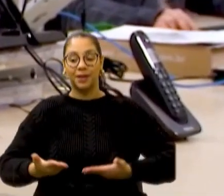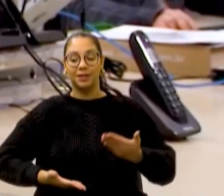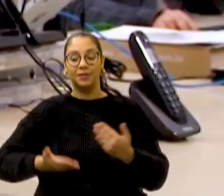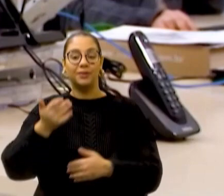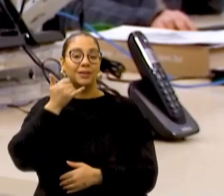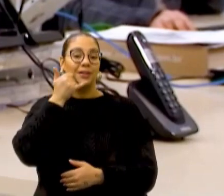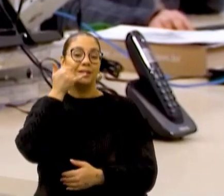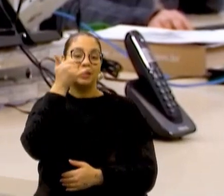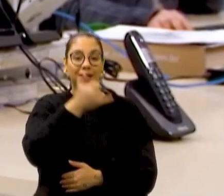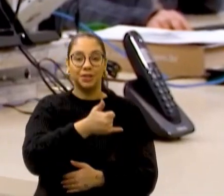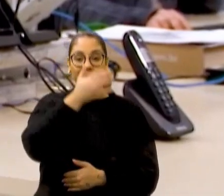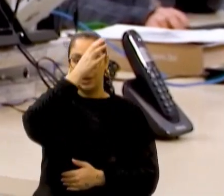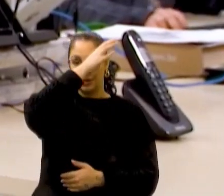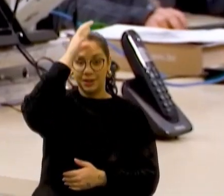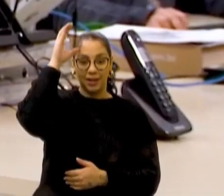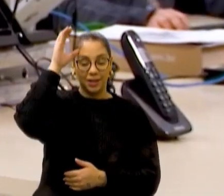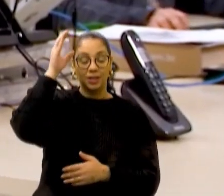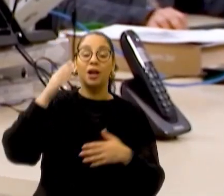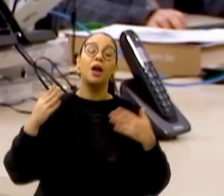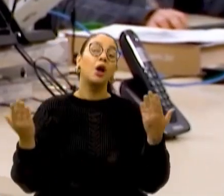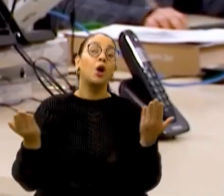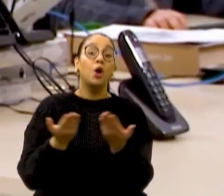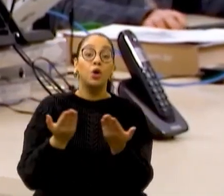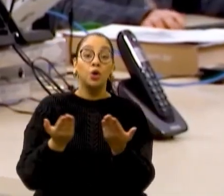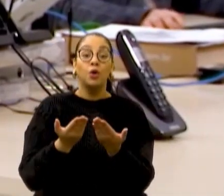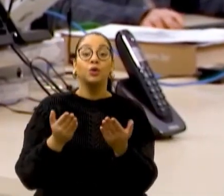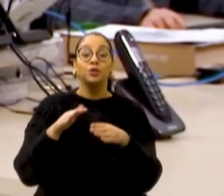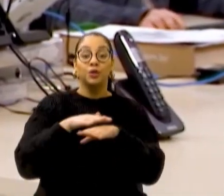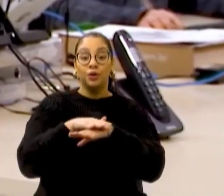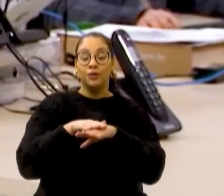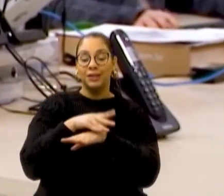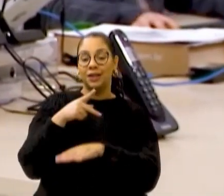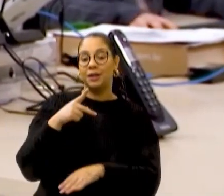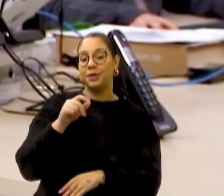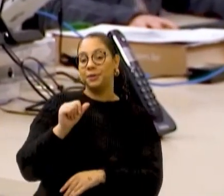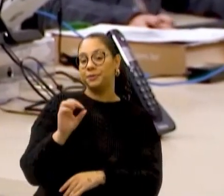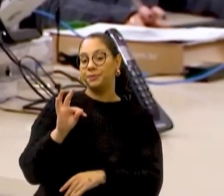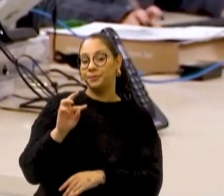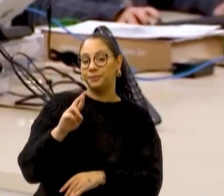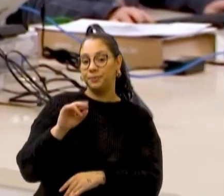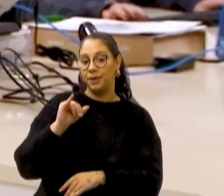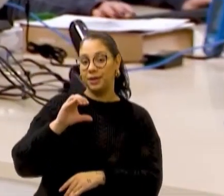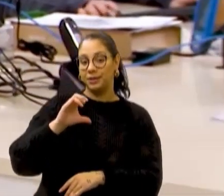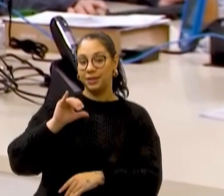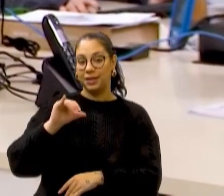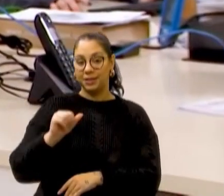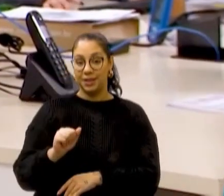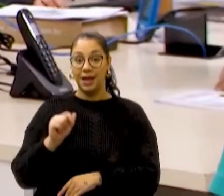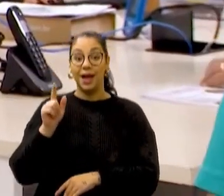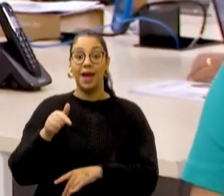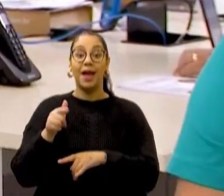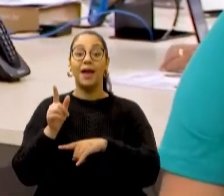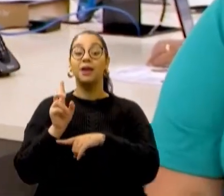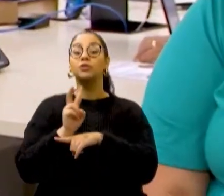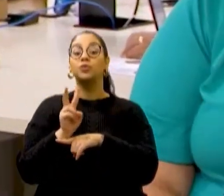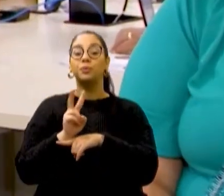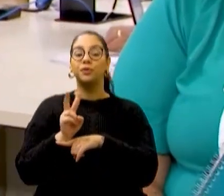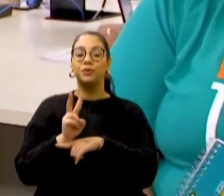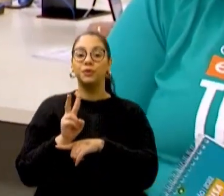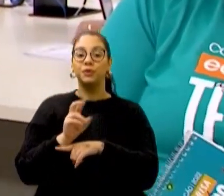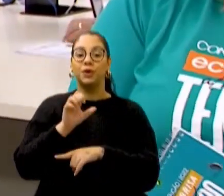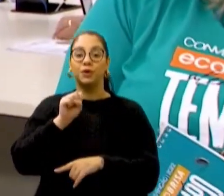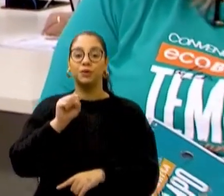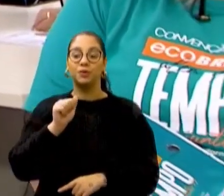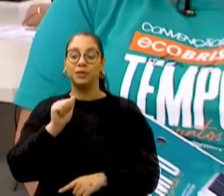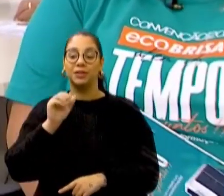serviço de atendimento ao cliente E hoje nós vamos falar com a Patrícia Lima ela que é supervisora de